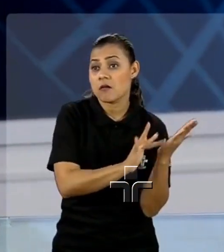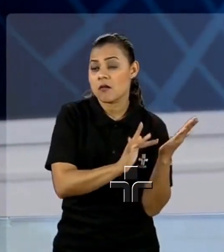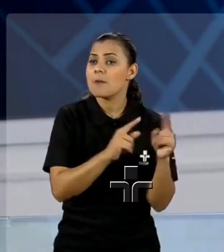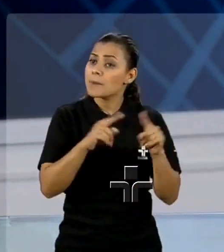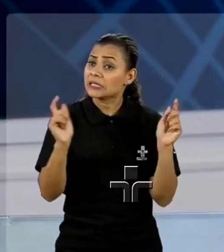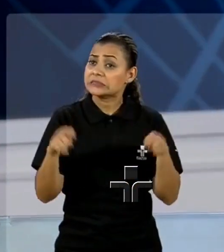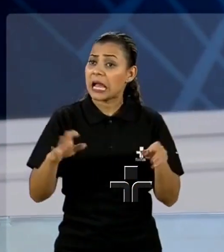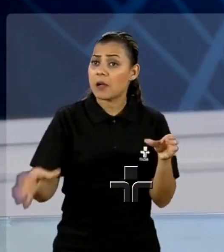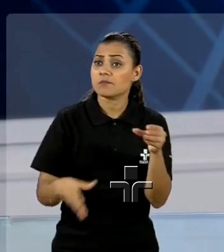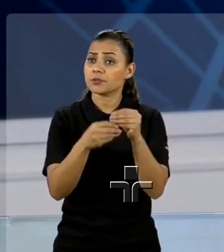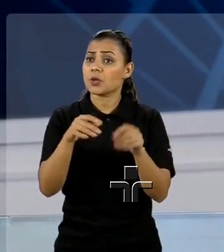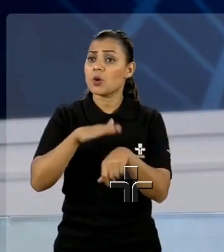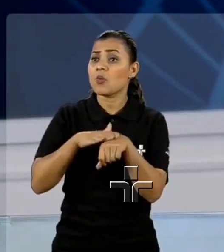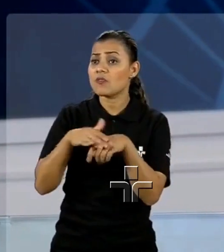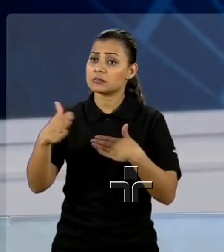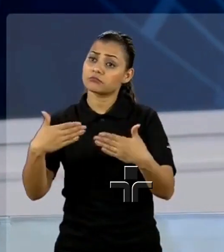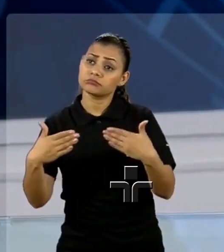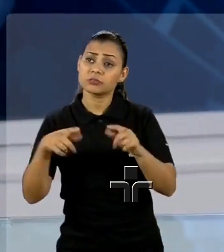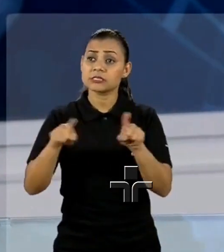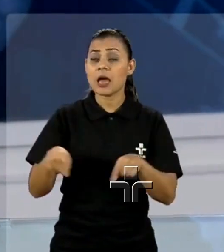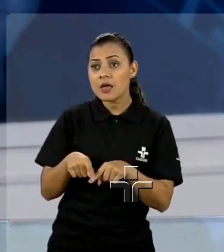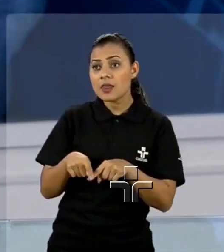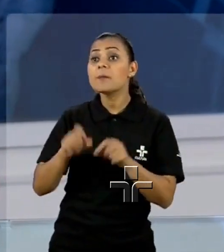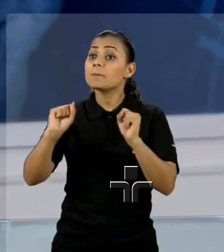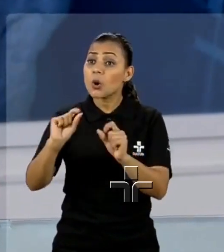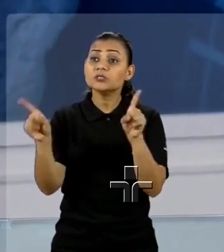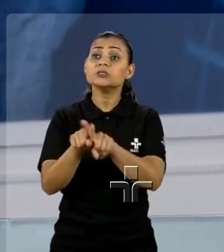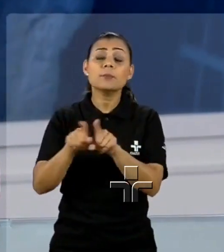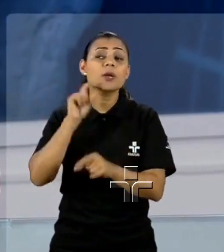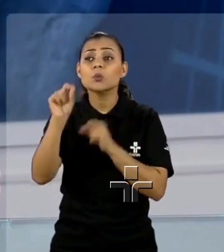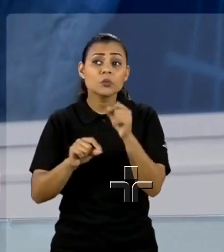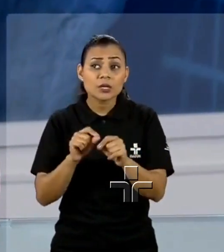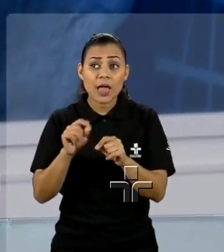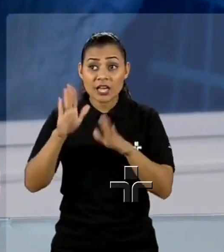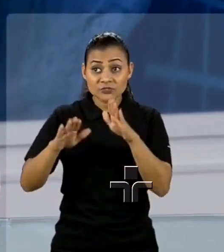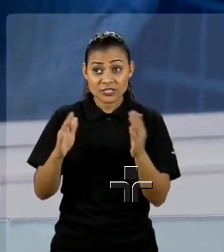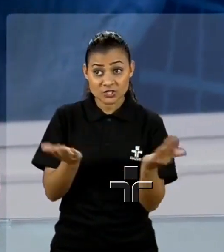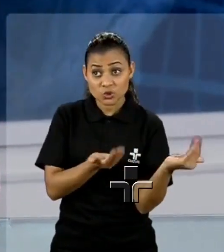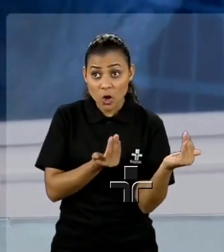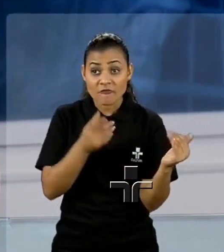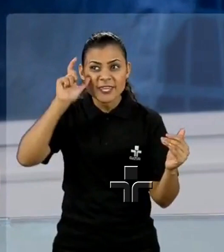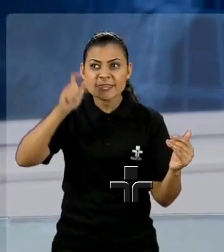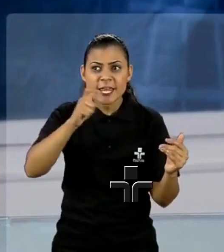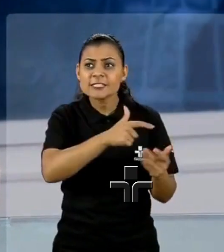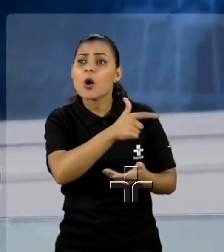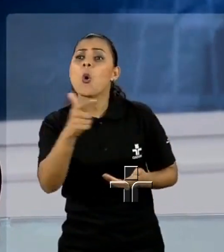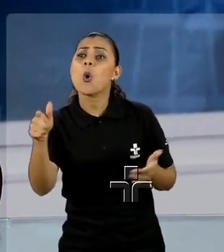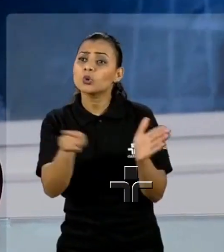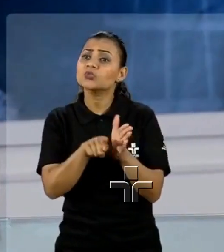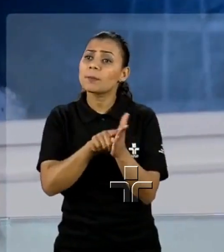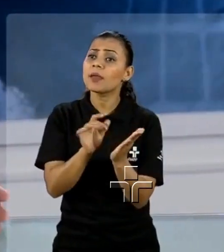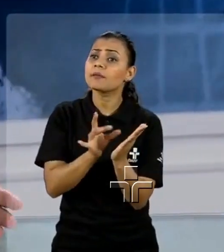de discussão dentro da sala de aula, e isso pode levar, talvez, esse jovem a se interessar em ler num